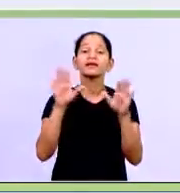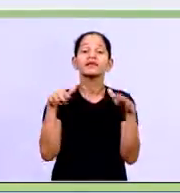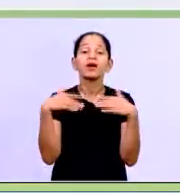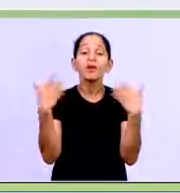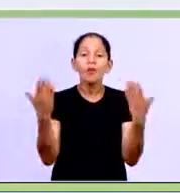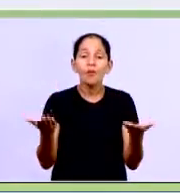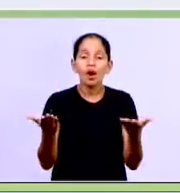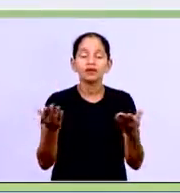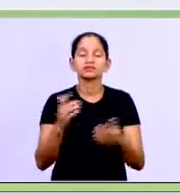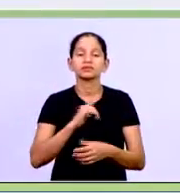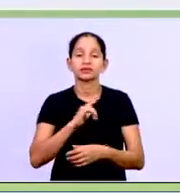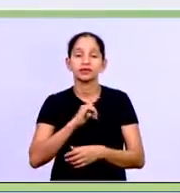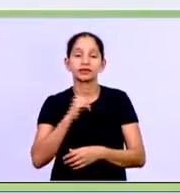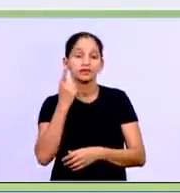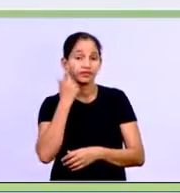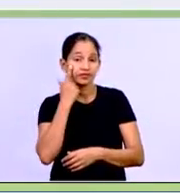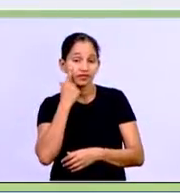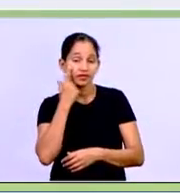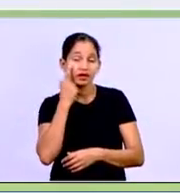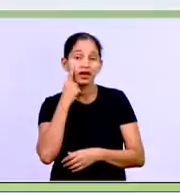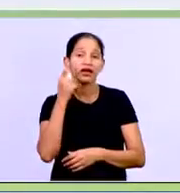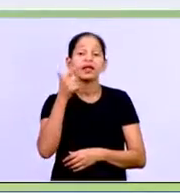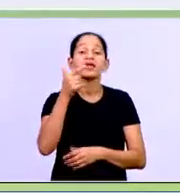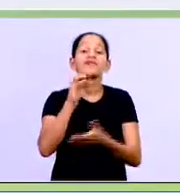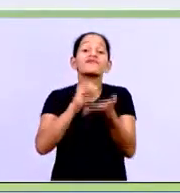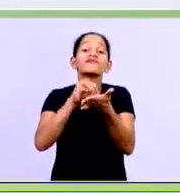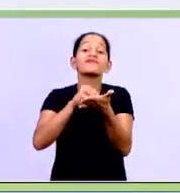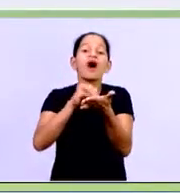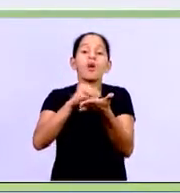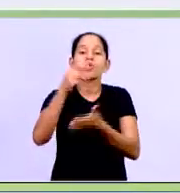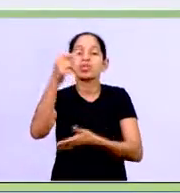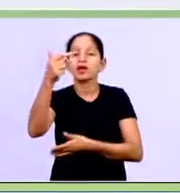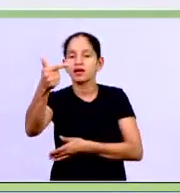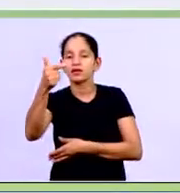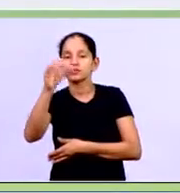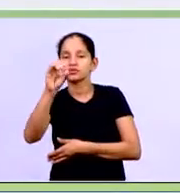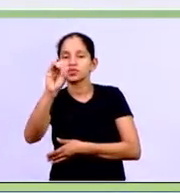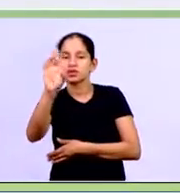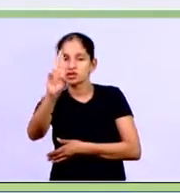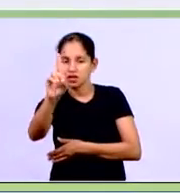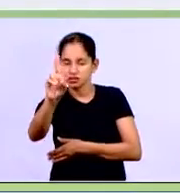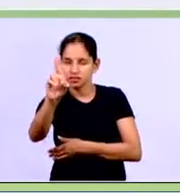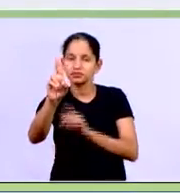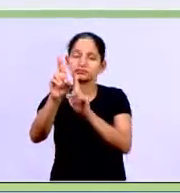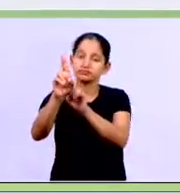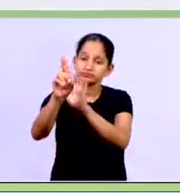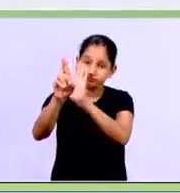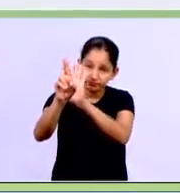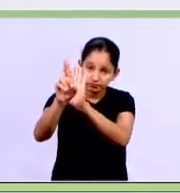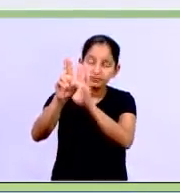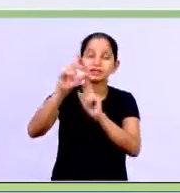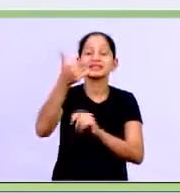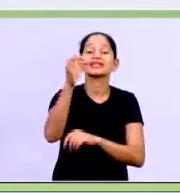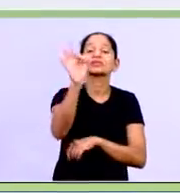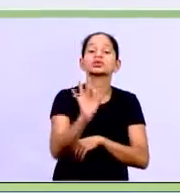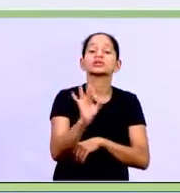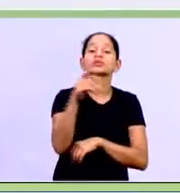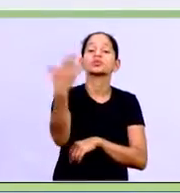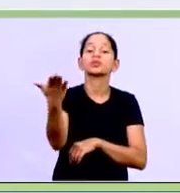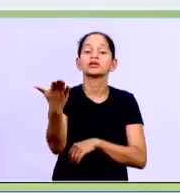é só observar a coluna aqui. Eu estou devendo ainda 200. Ao calcular 10% de 200,